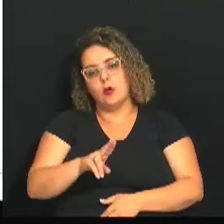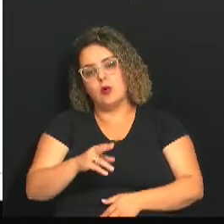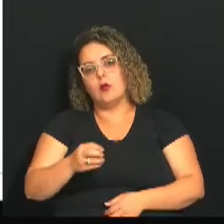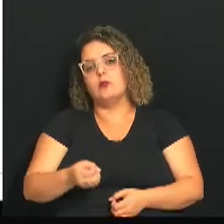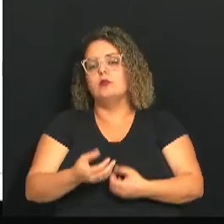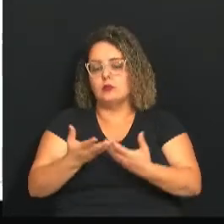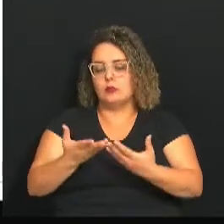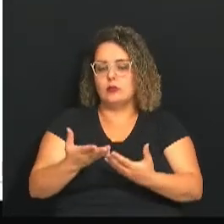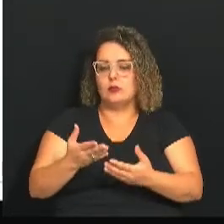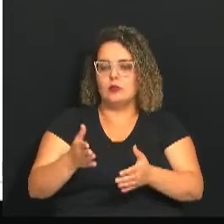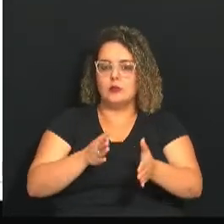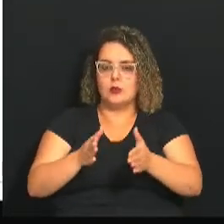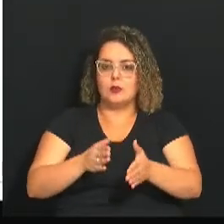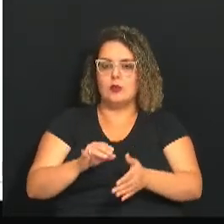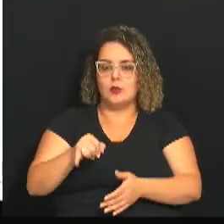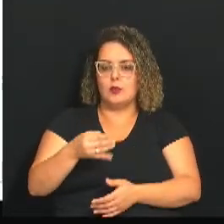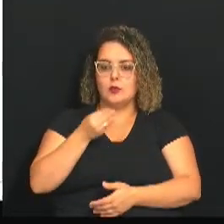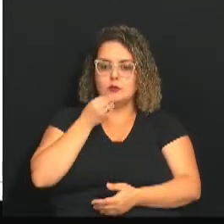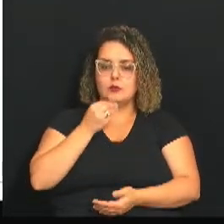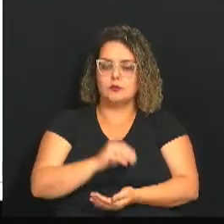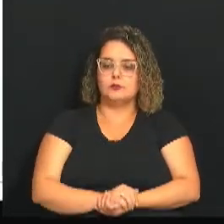oportuno.